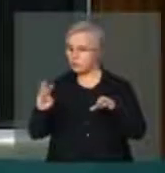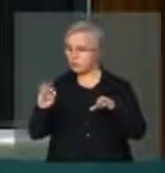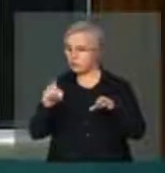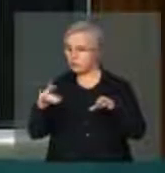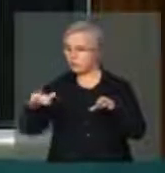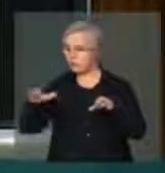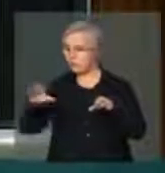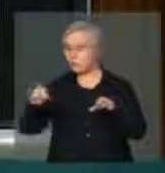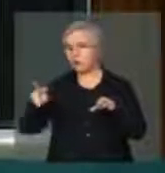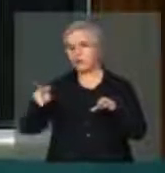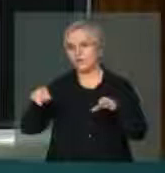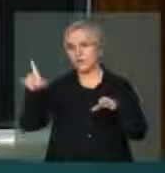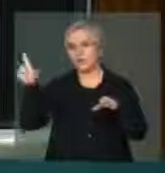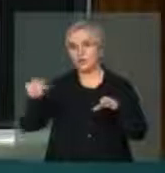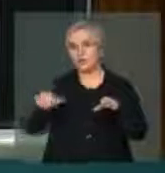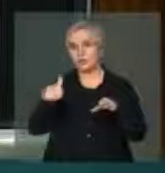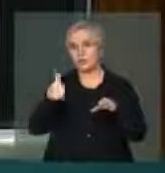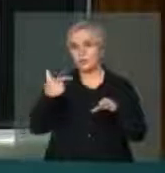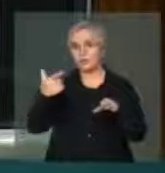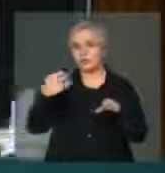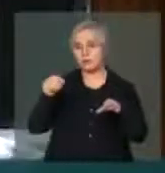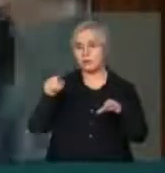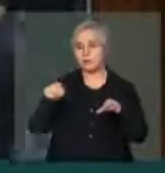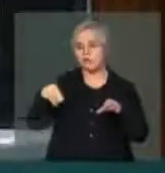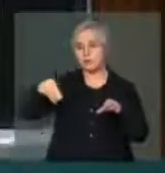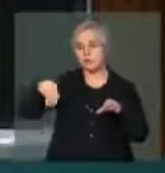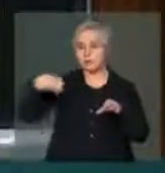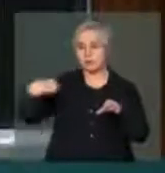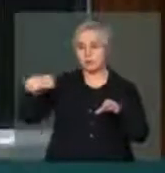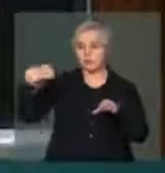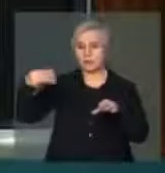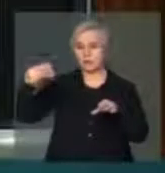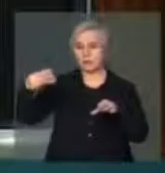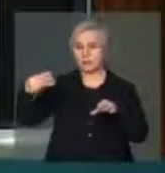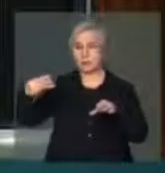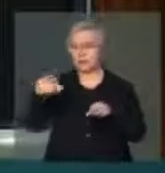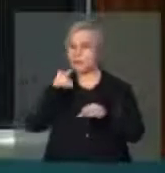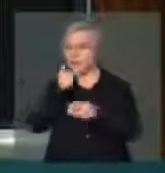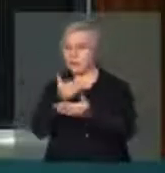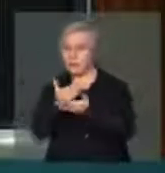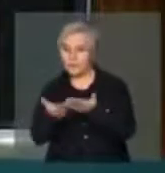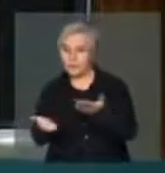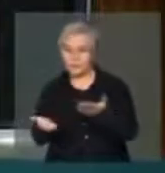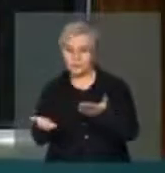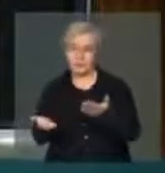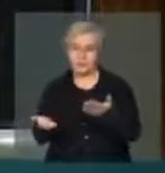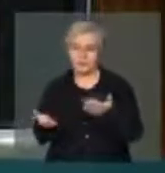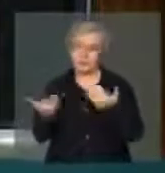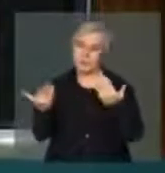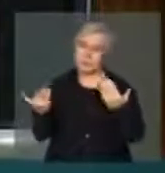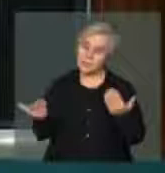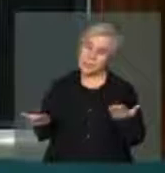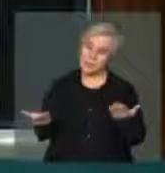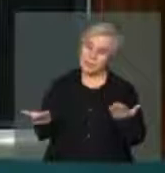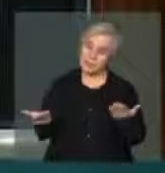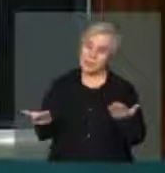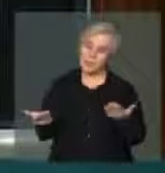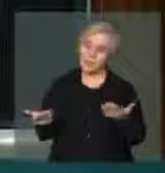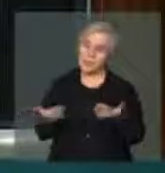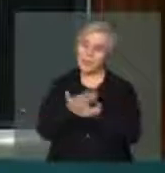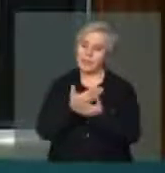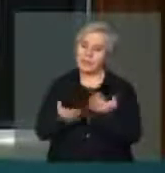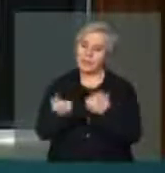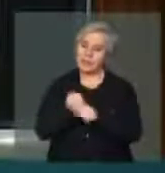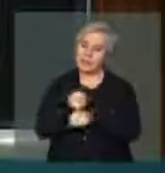reduziria em 120 metros cúbicos a perda de água por evaporação. Assim, a perda anual de